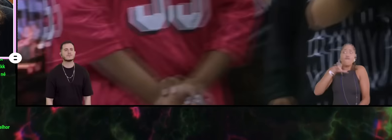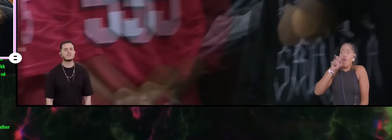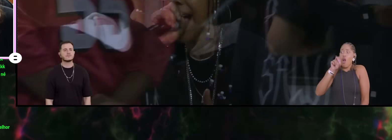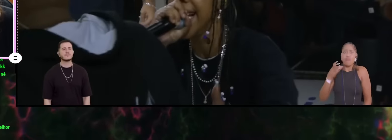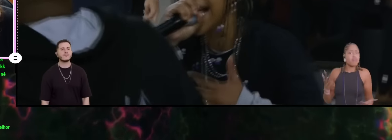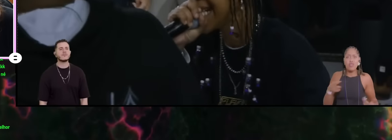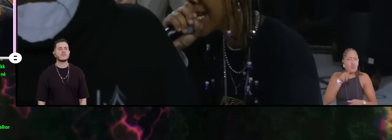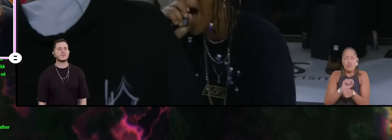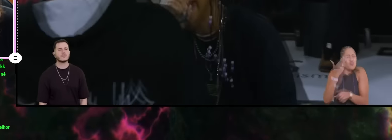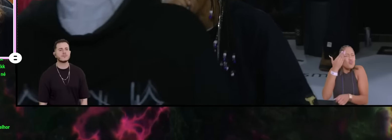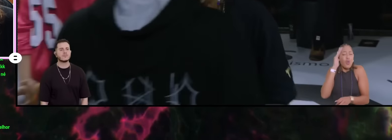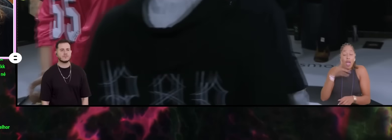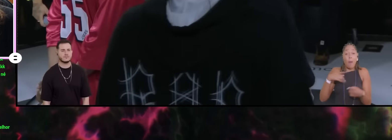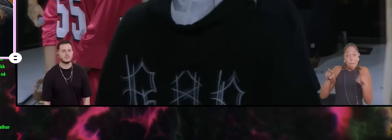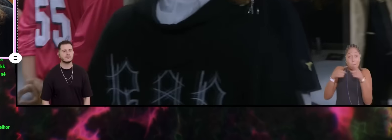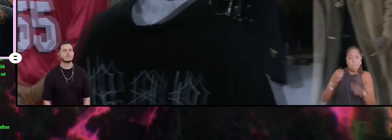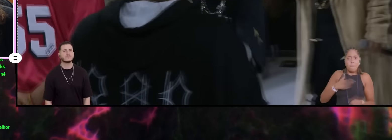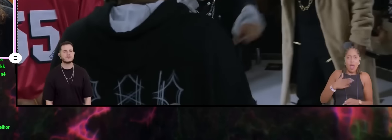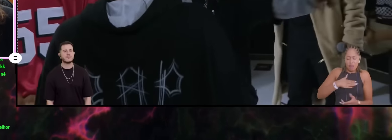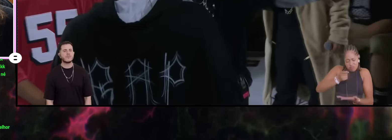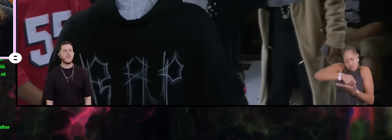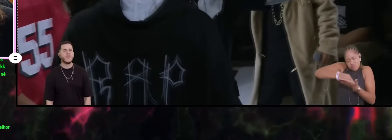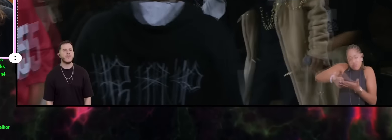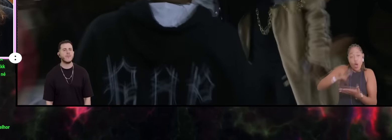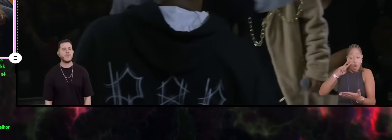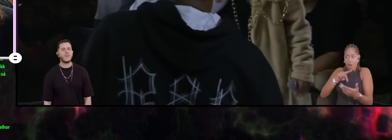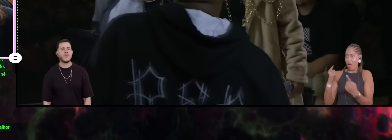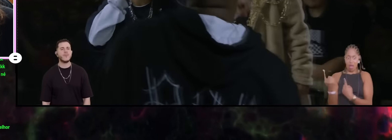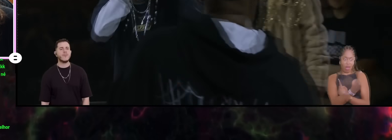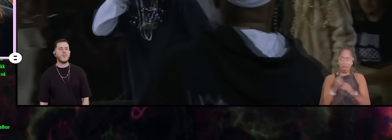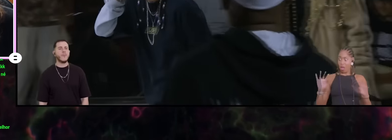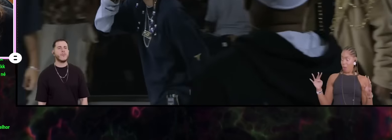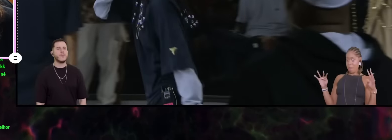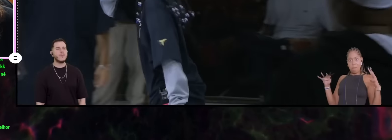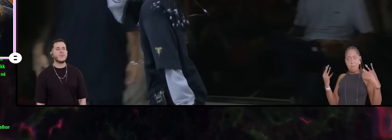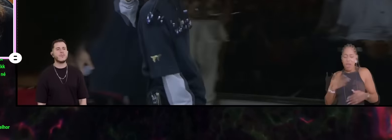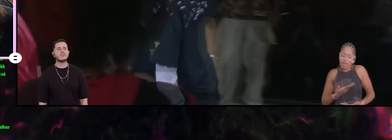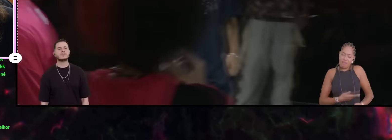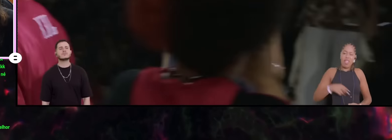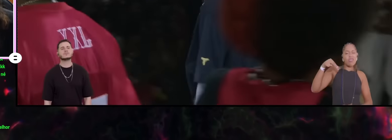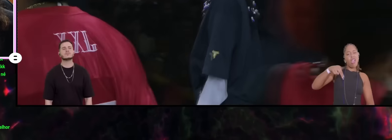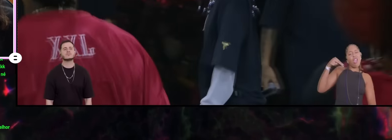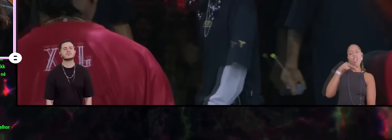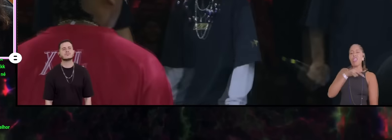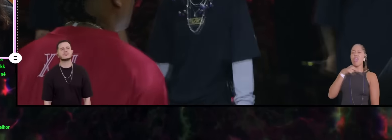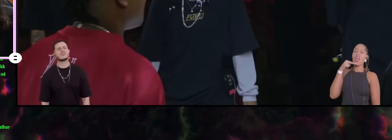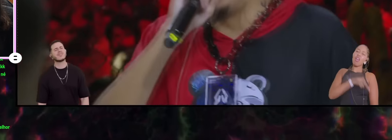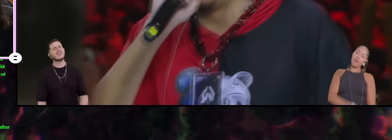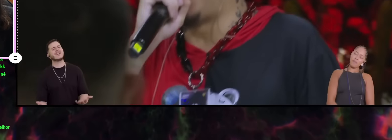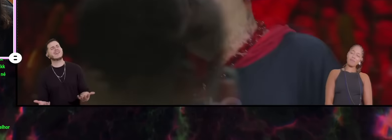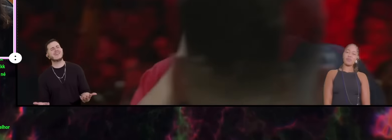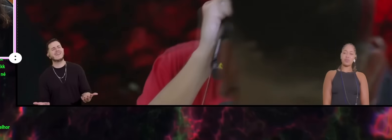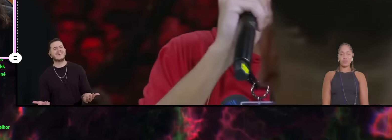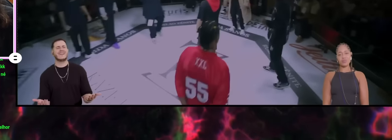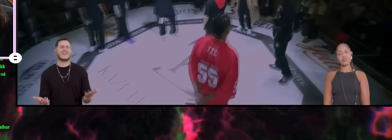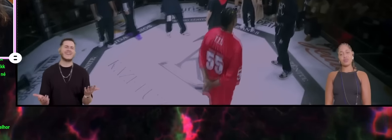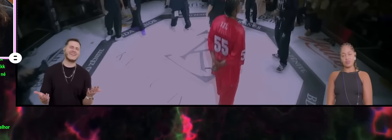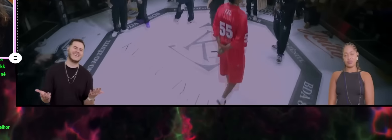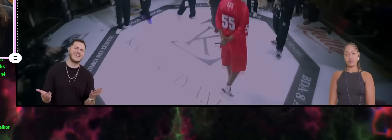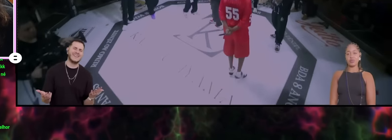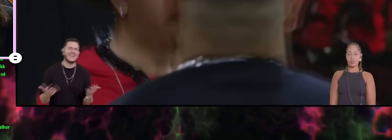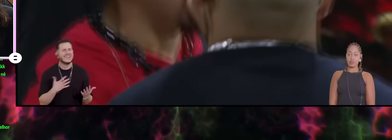Cê não tá entendendo a rima no pergaminho. É só olhar ao redor, a plateia tá cheia de netinho. Ah, eu mando bem.